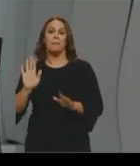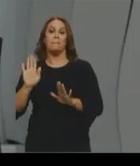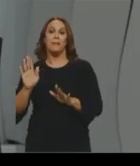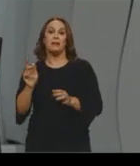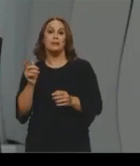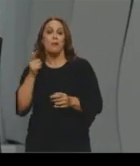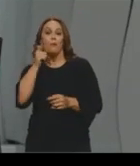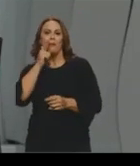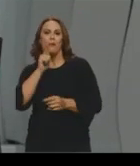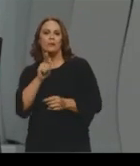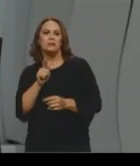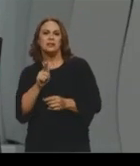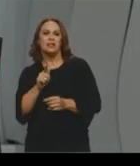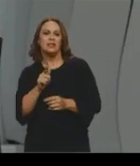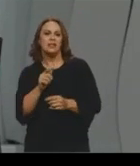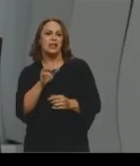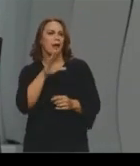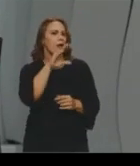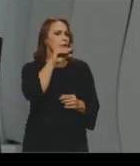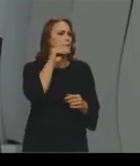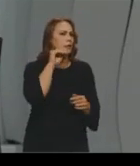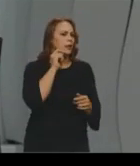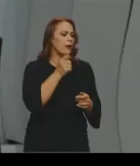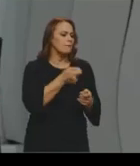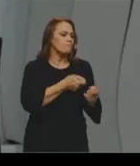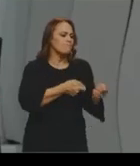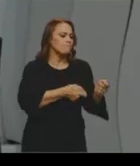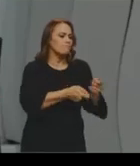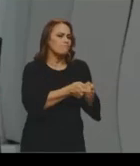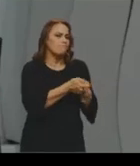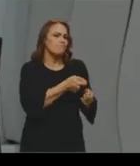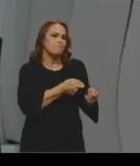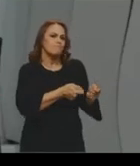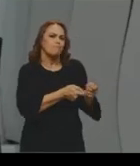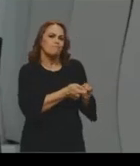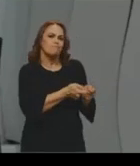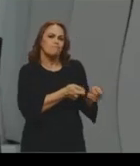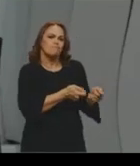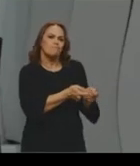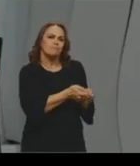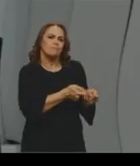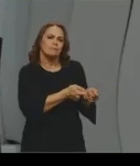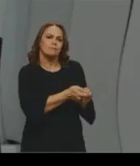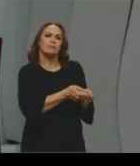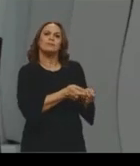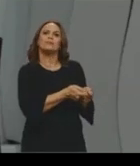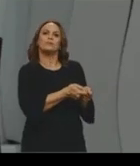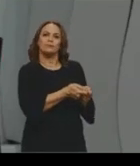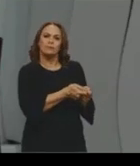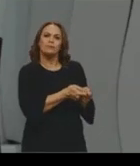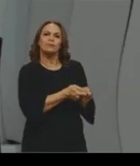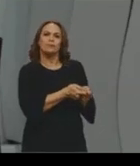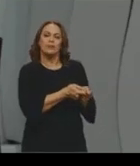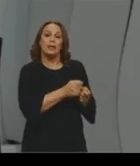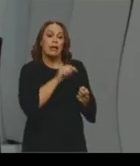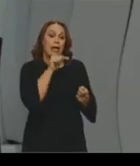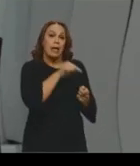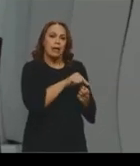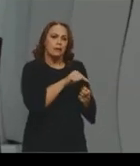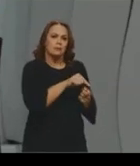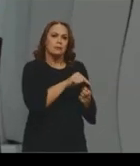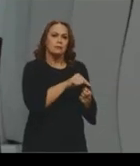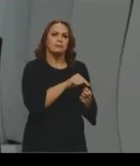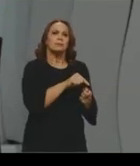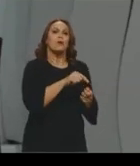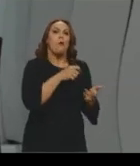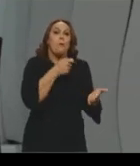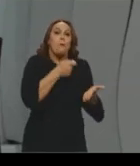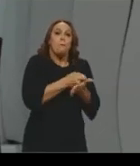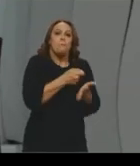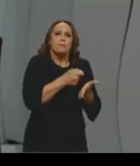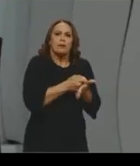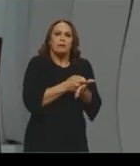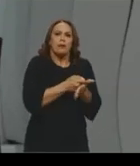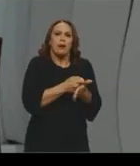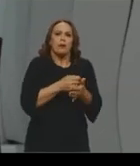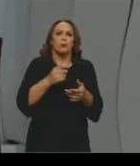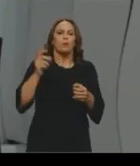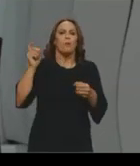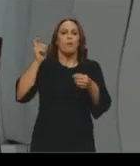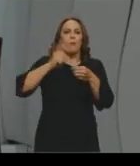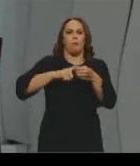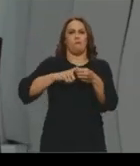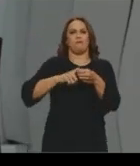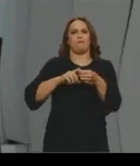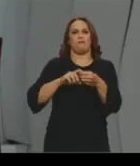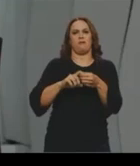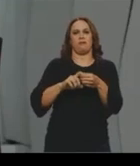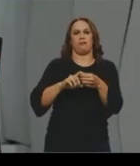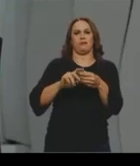alguns direitos serem adotados para o trabalhador que estivesse sindicalizado. Mas tinha que estar sindicalizado naqueles